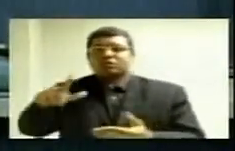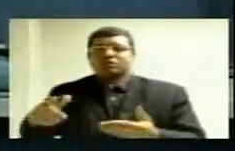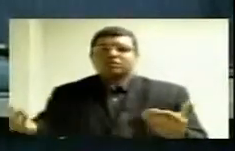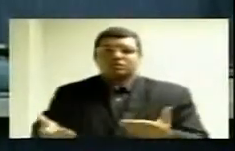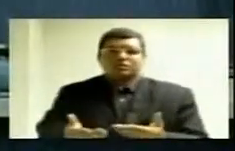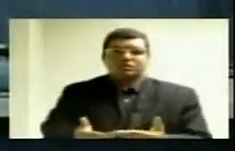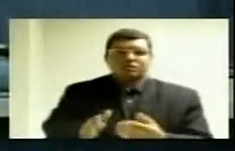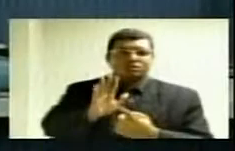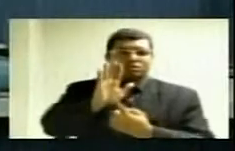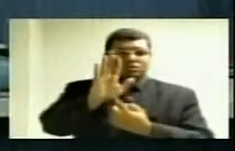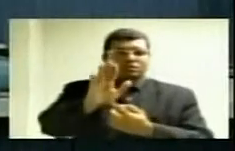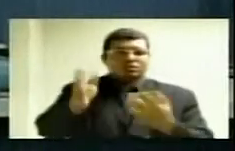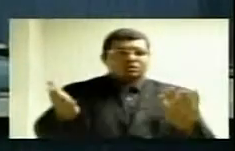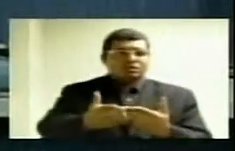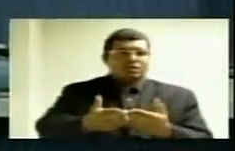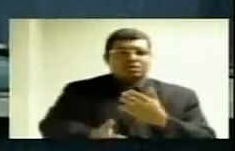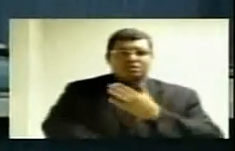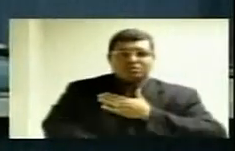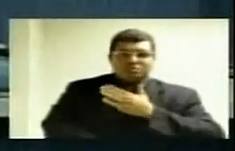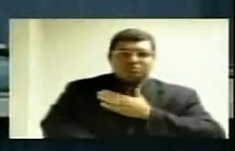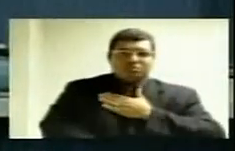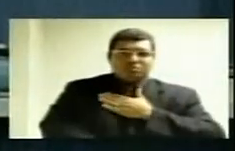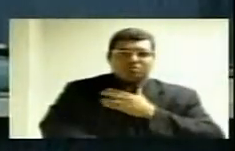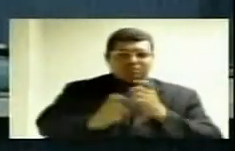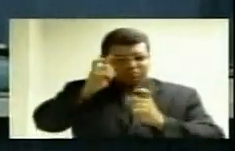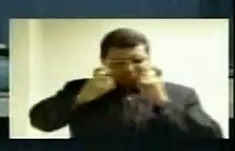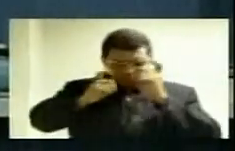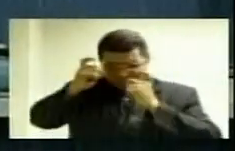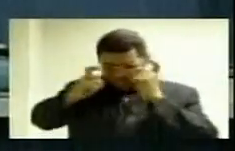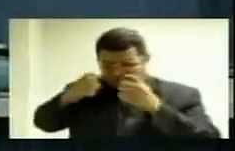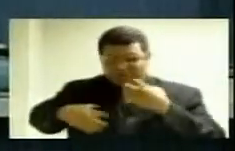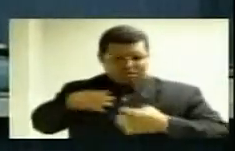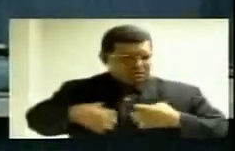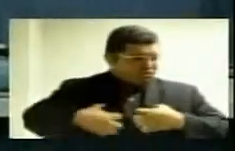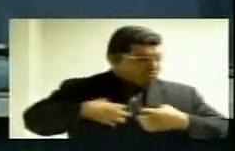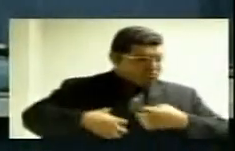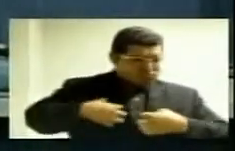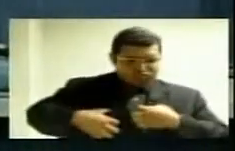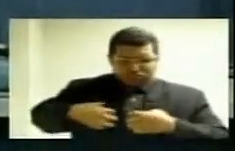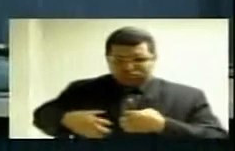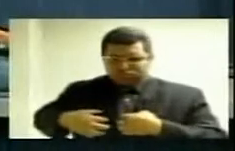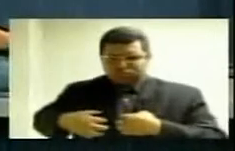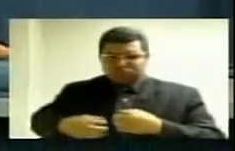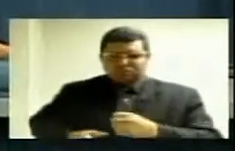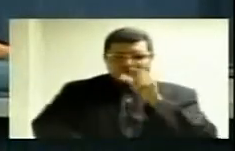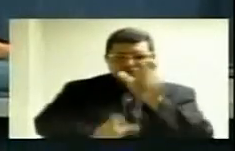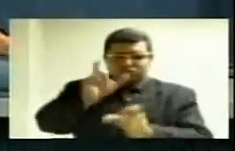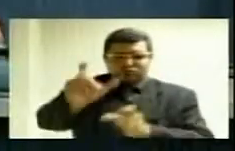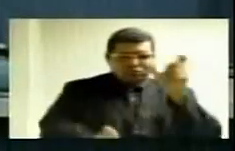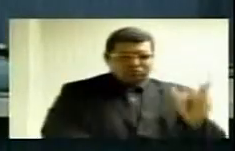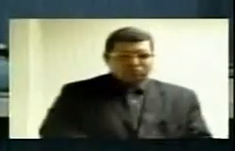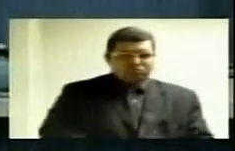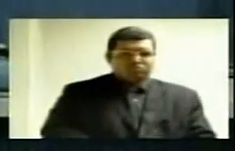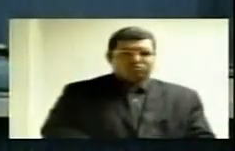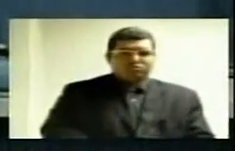lado, demonstrar a minha frustração e indignação com a postura